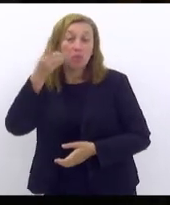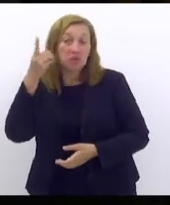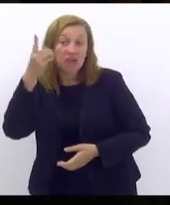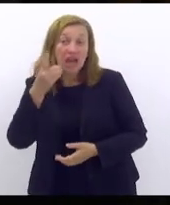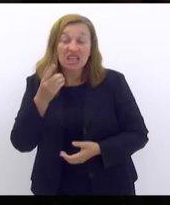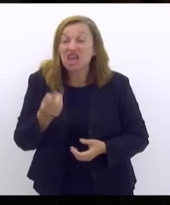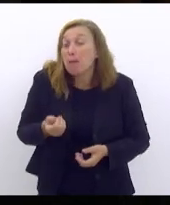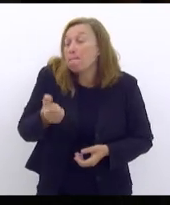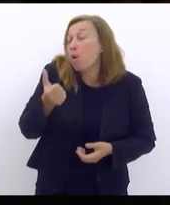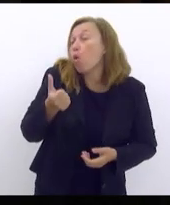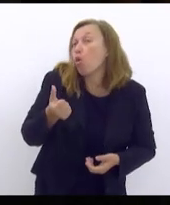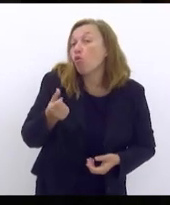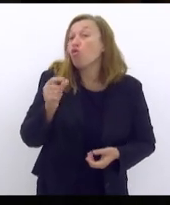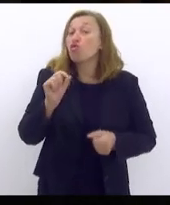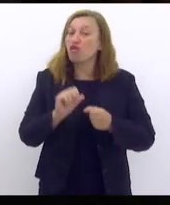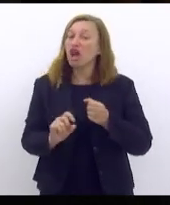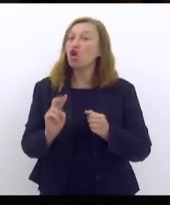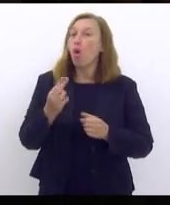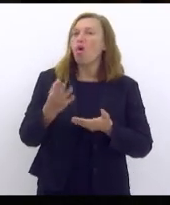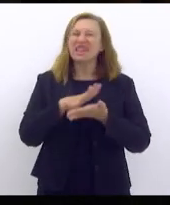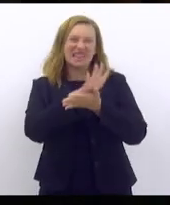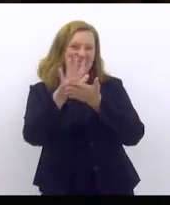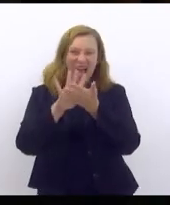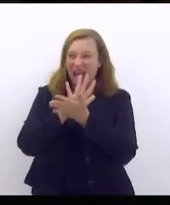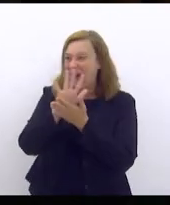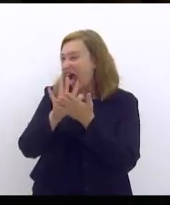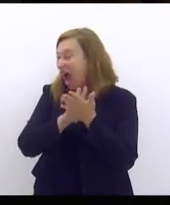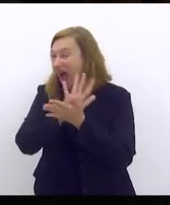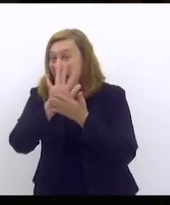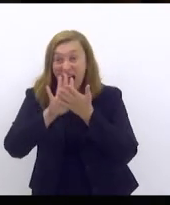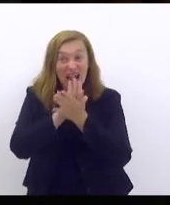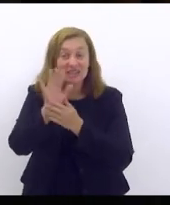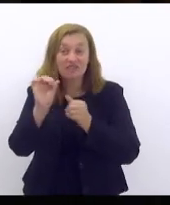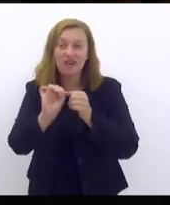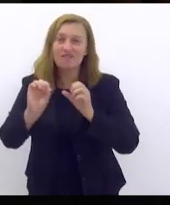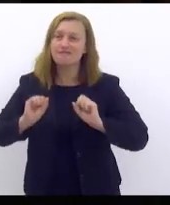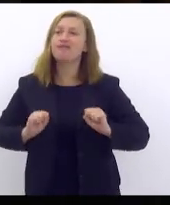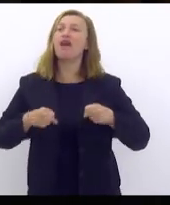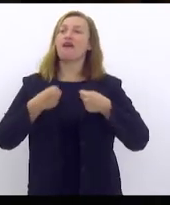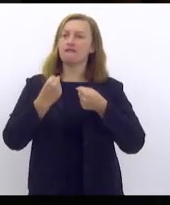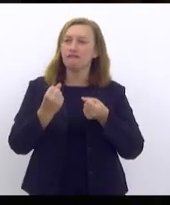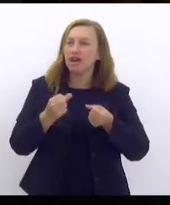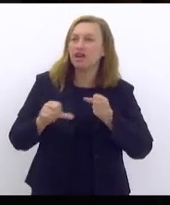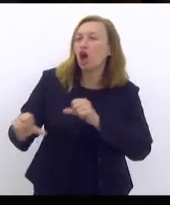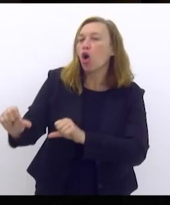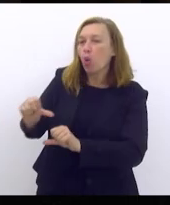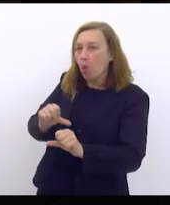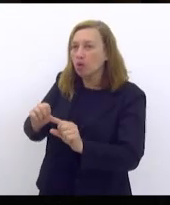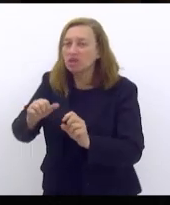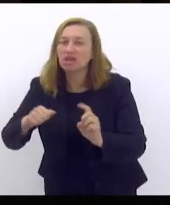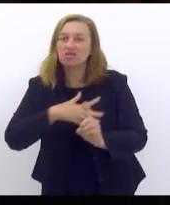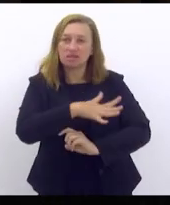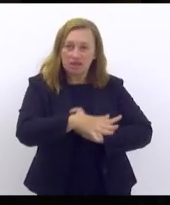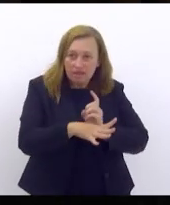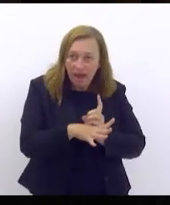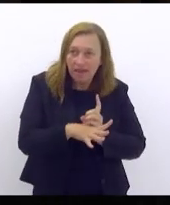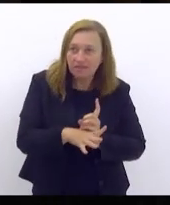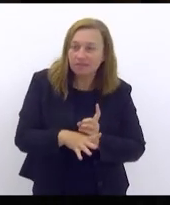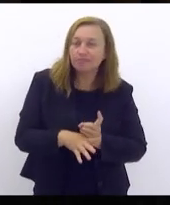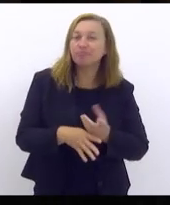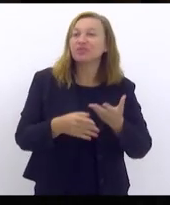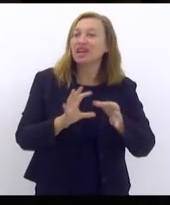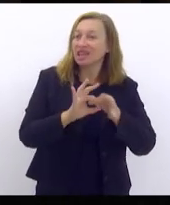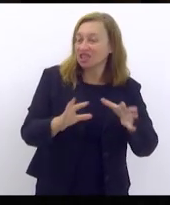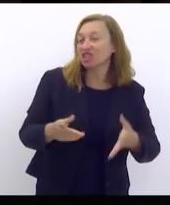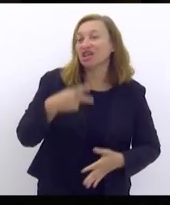faz ou nada faz, infelizmente, defende contra a nossa sociedade. E passando